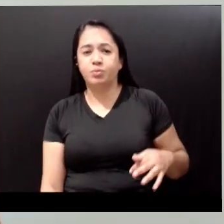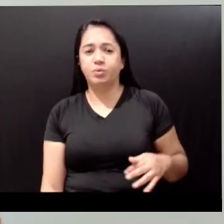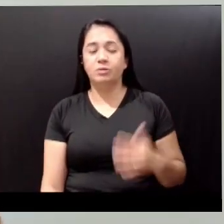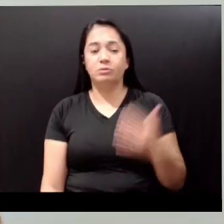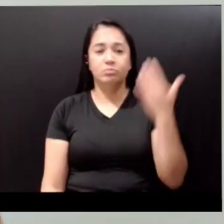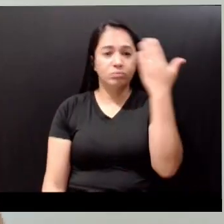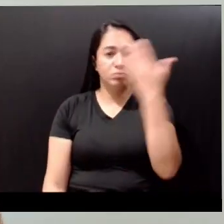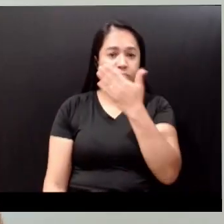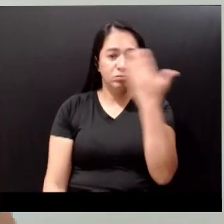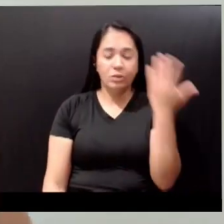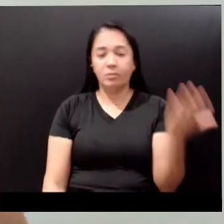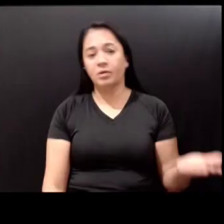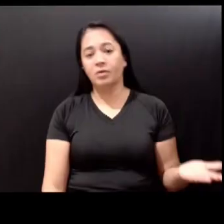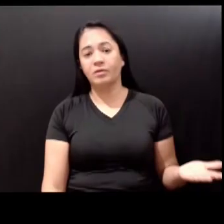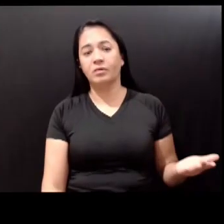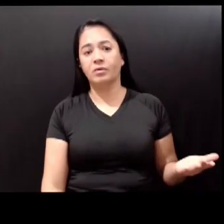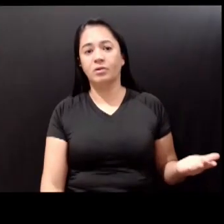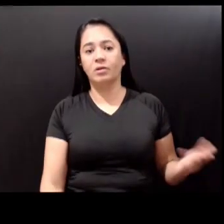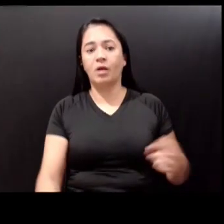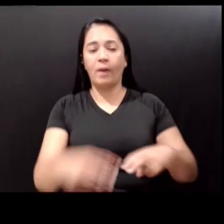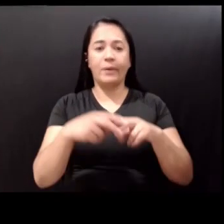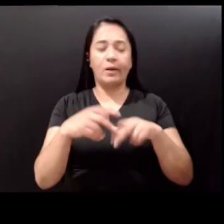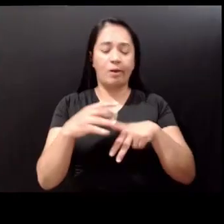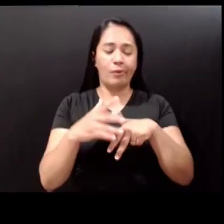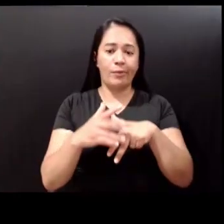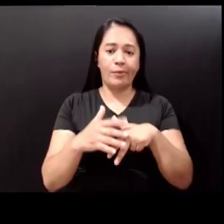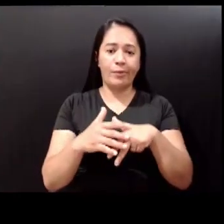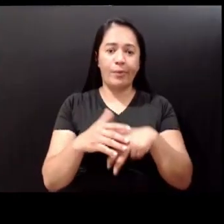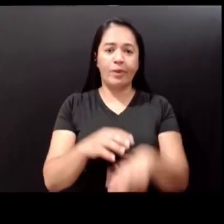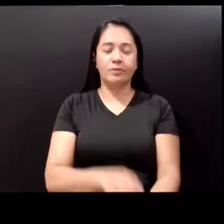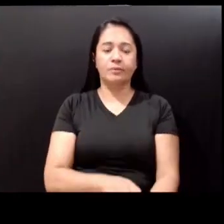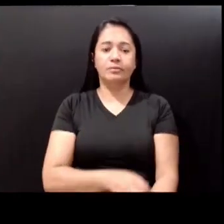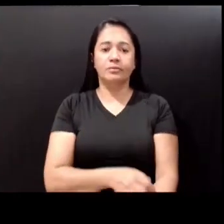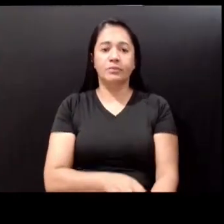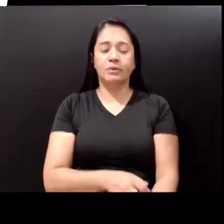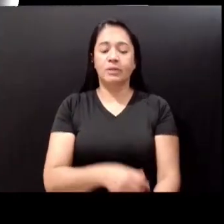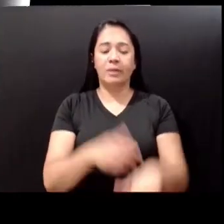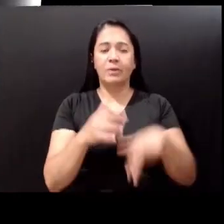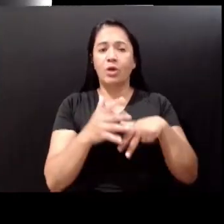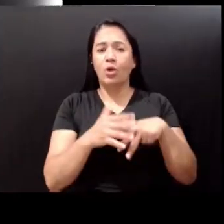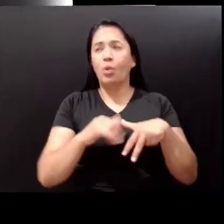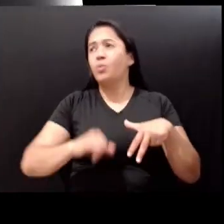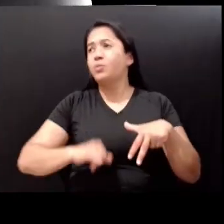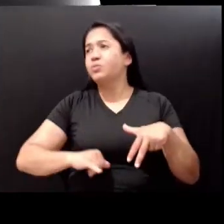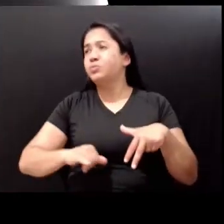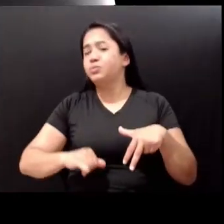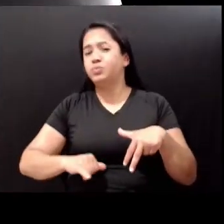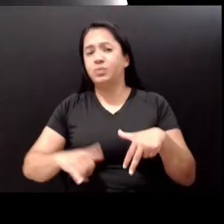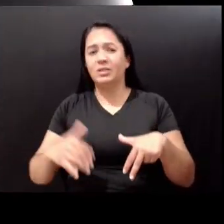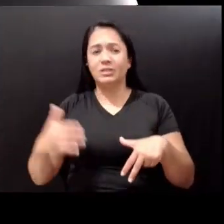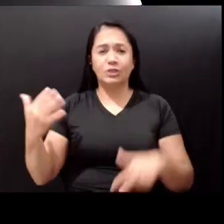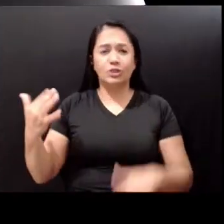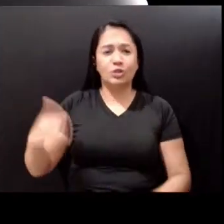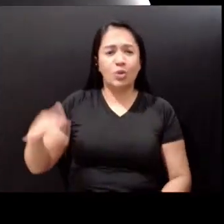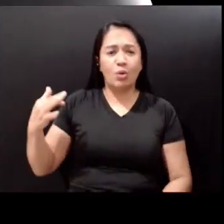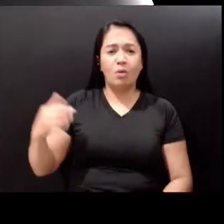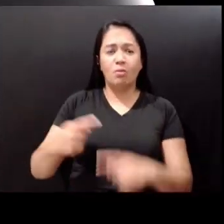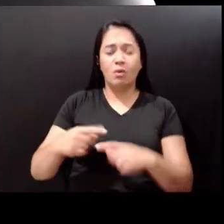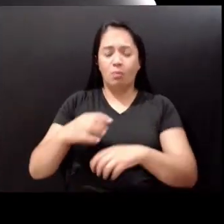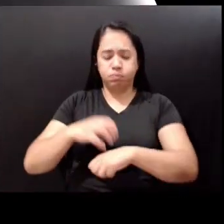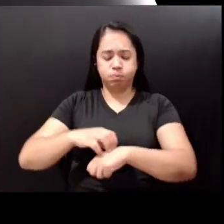muitas vezes é uma dor invisível. Então, há doenças em que você tem, a pessoa tem dor porque ela está inchada,